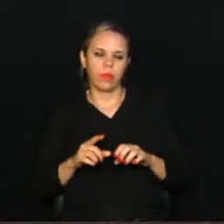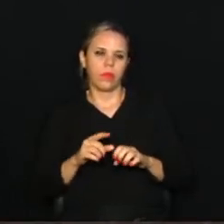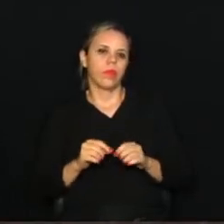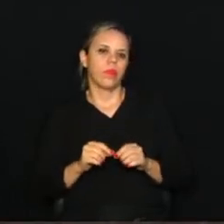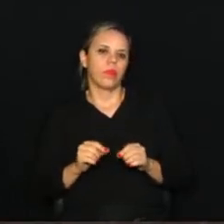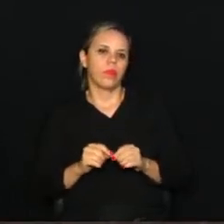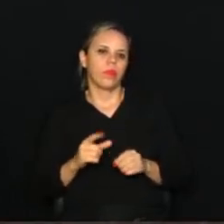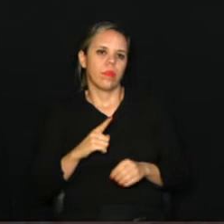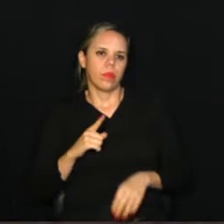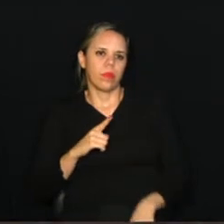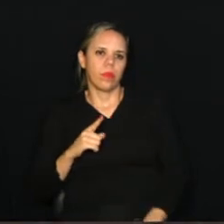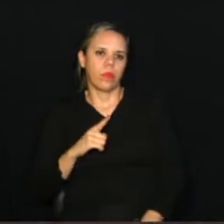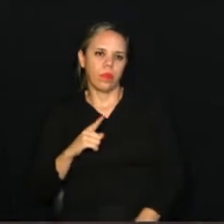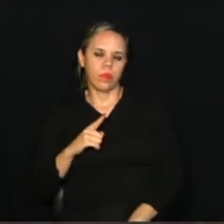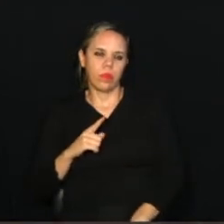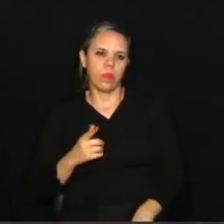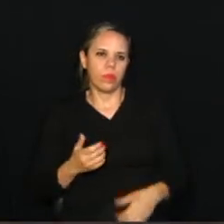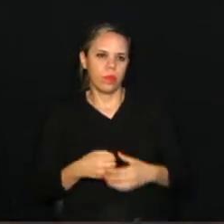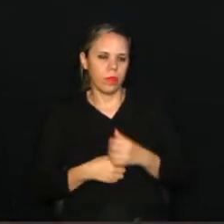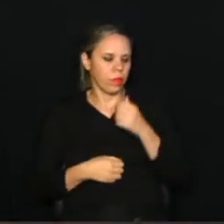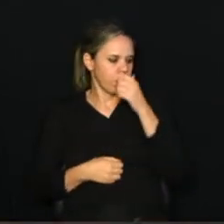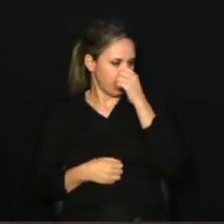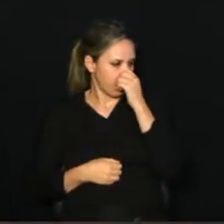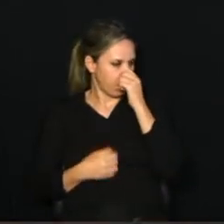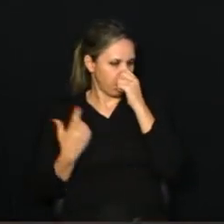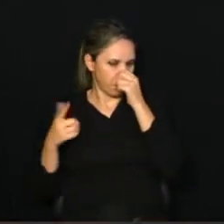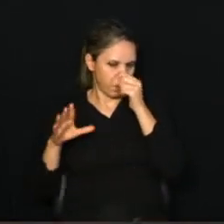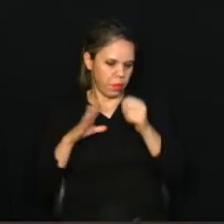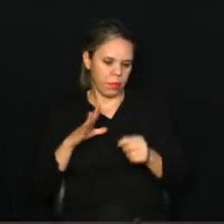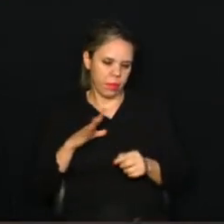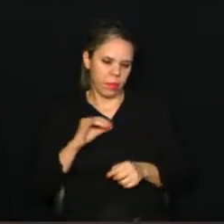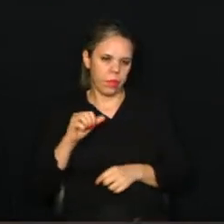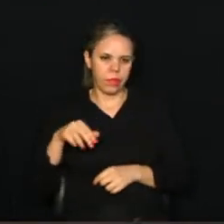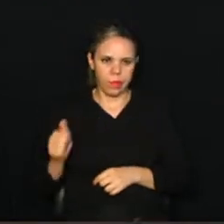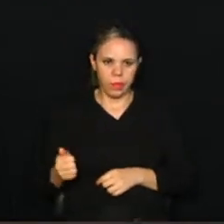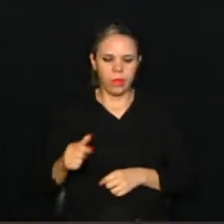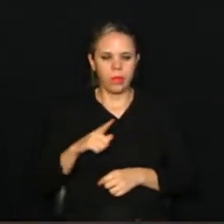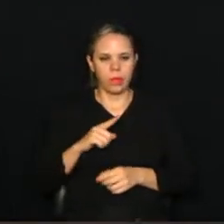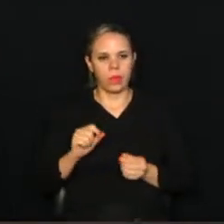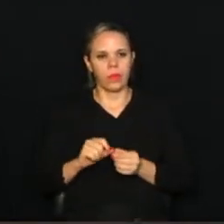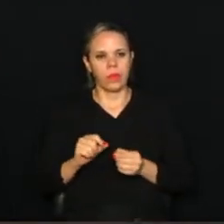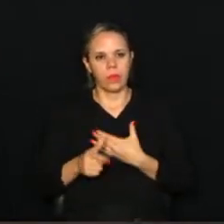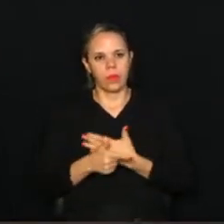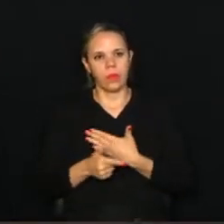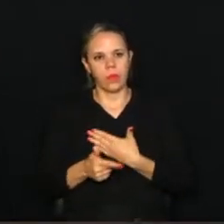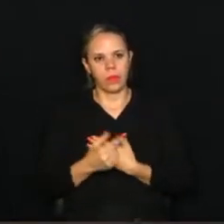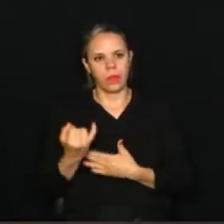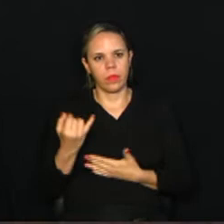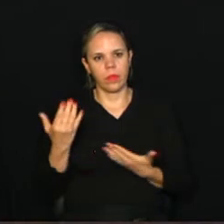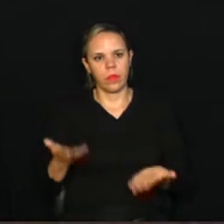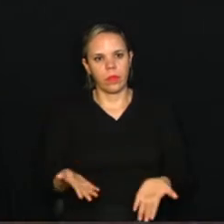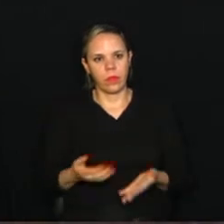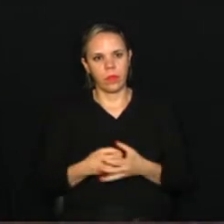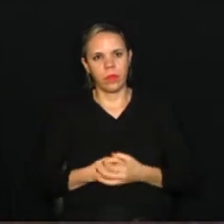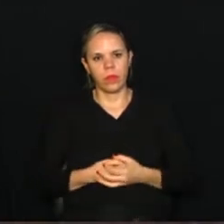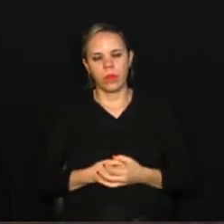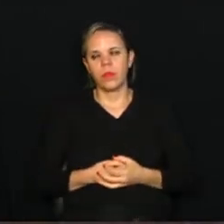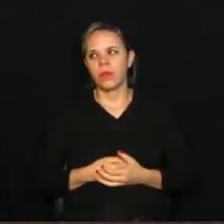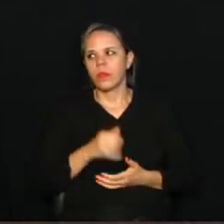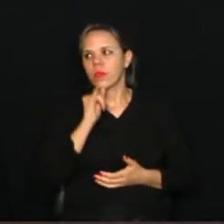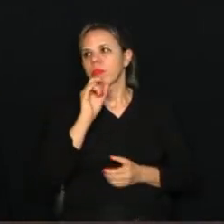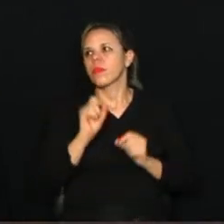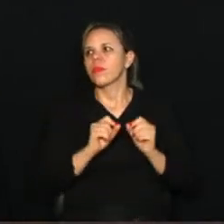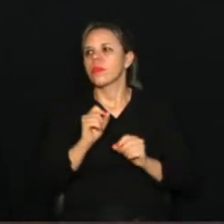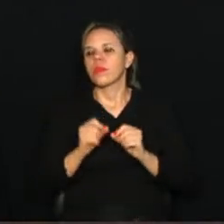que tem, inclusive, em outras cidades, a IMA tem feito um papel importantíssimo, e dizer que